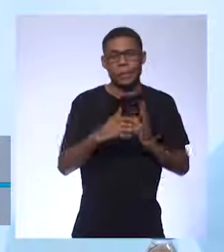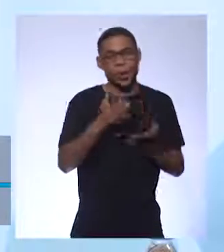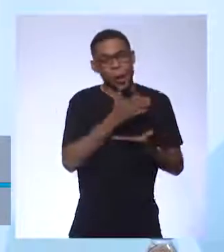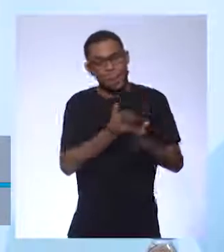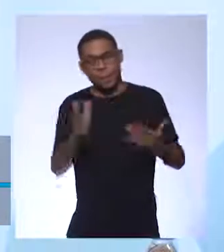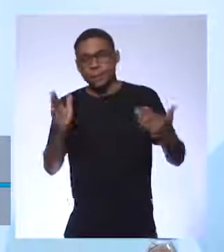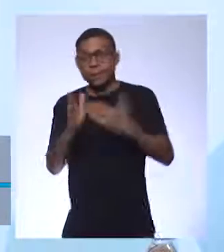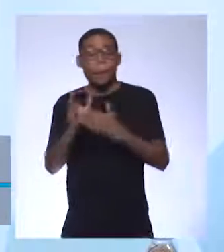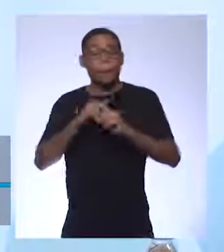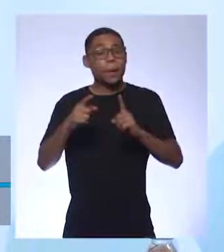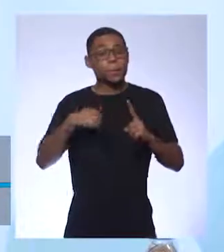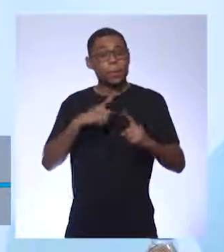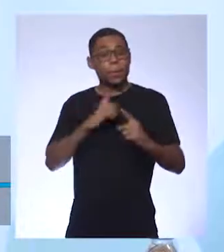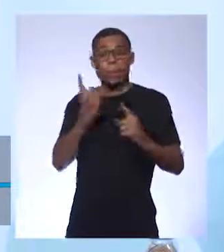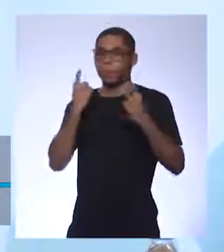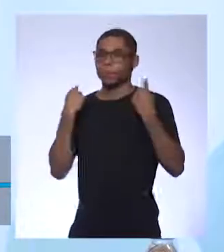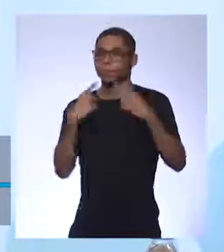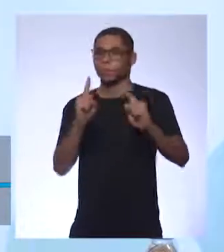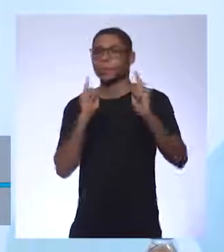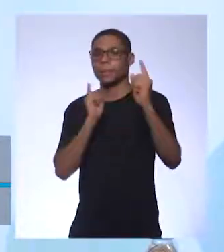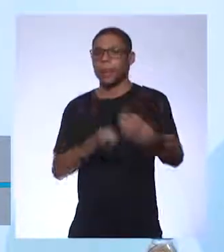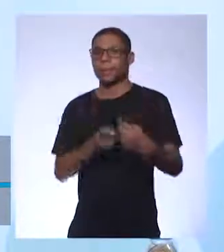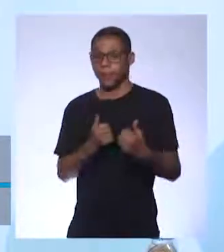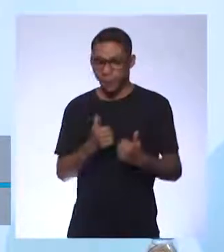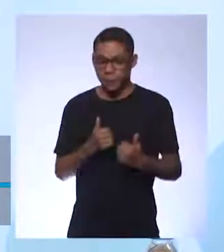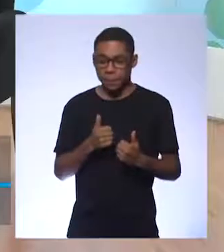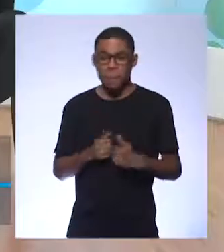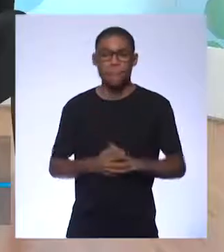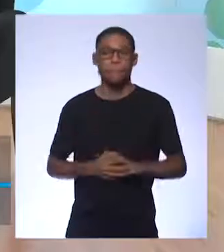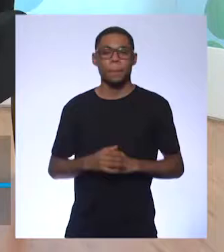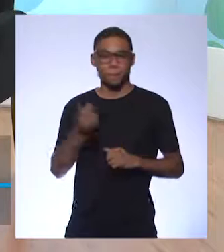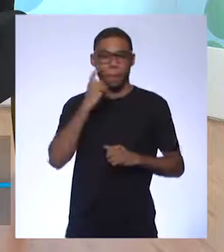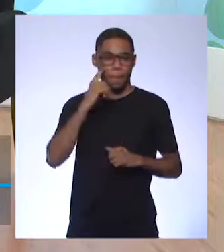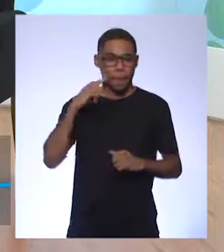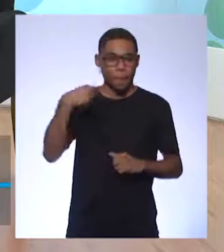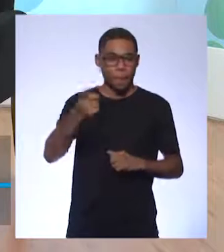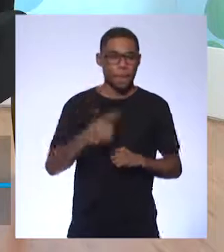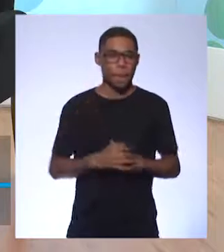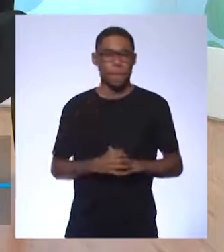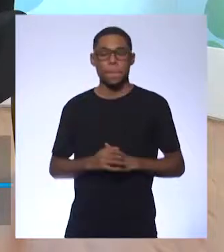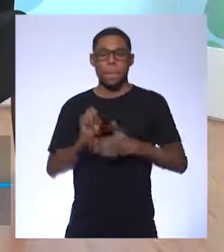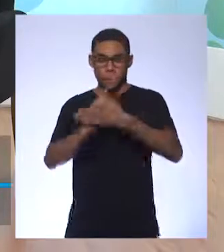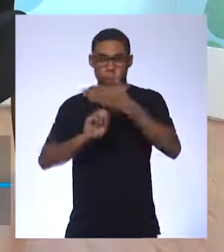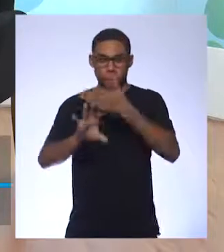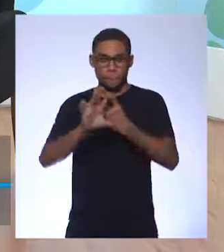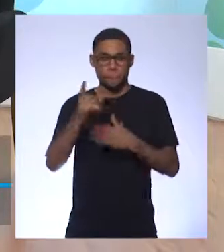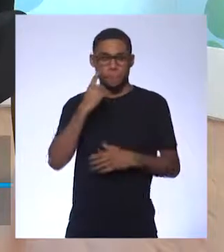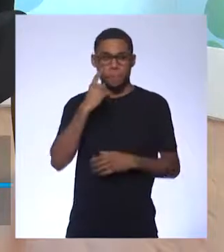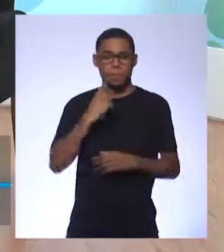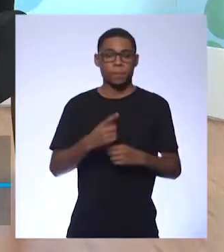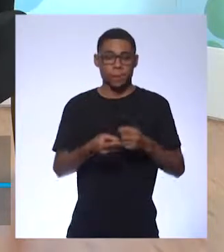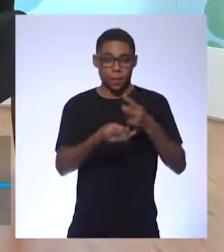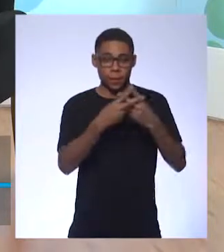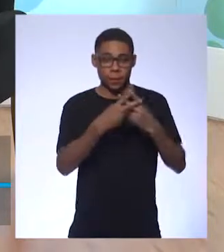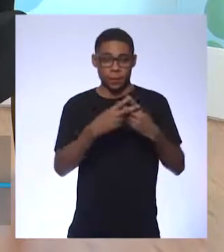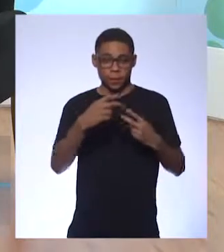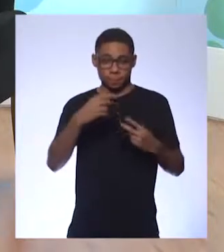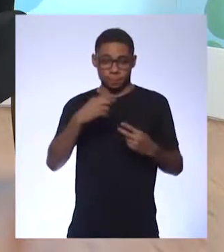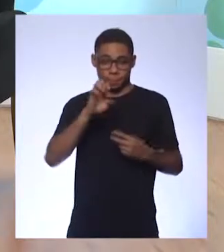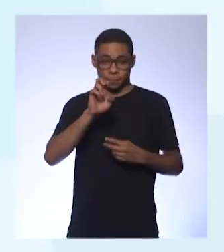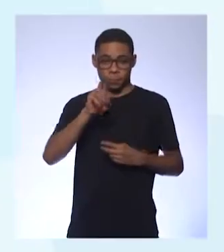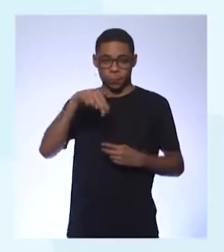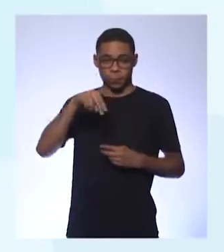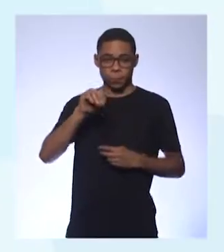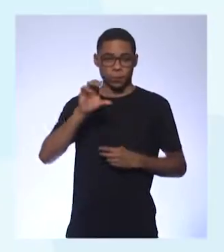um desafio para vocês. Vamos lá, um desafio. Passa mais um pouquinho aqui. Hashtag eu no CMSP. Mande